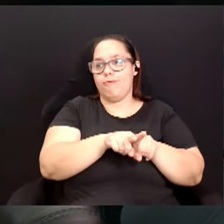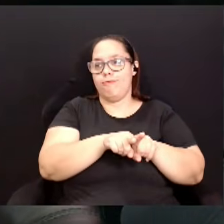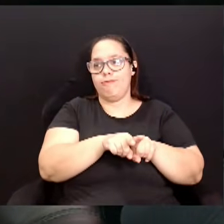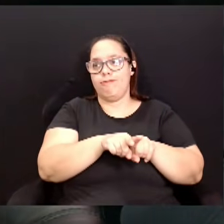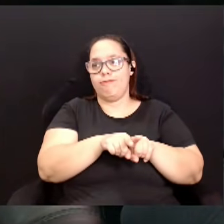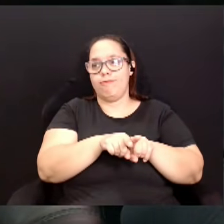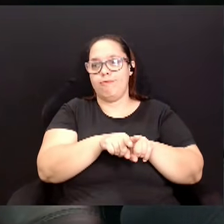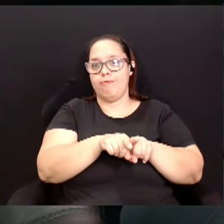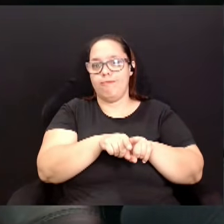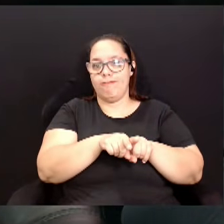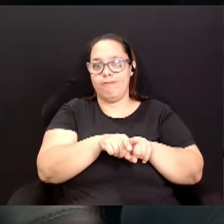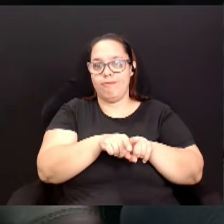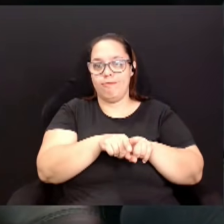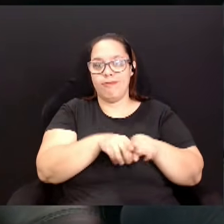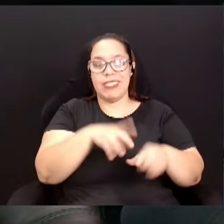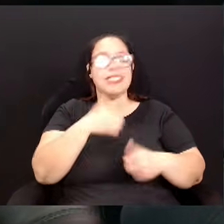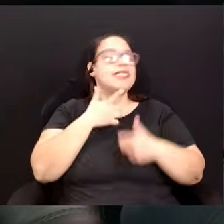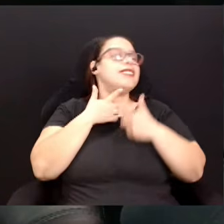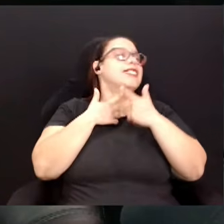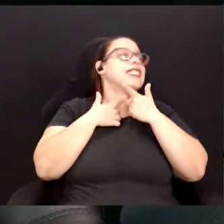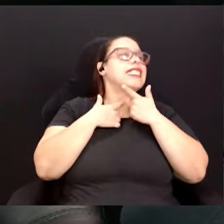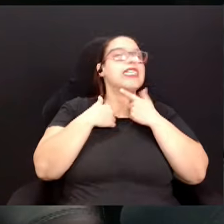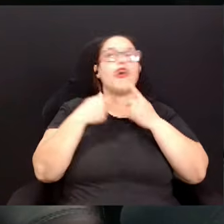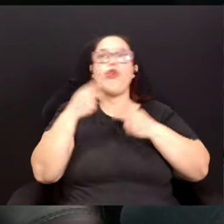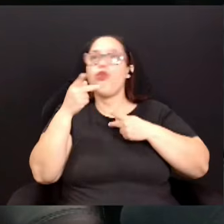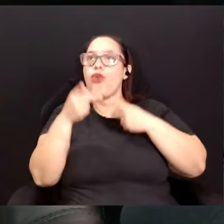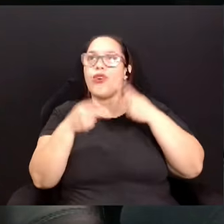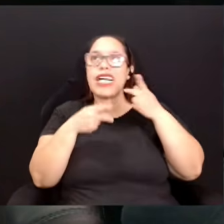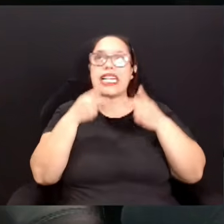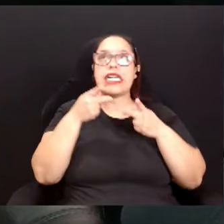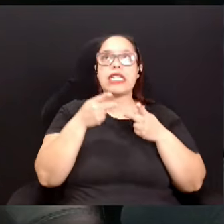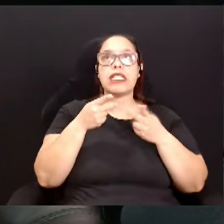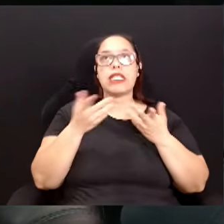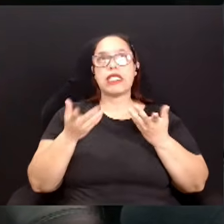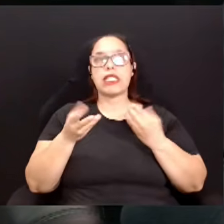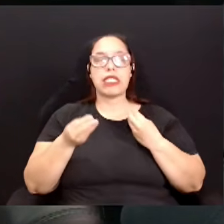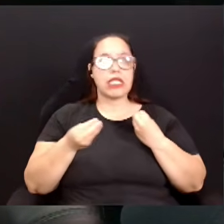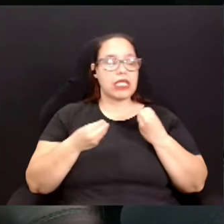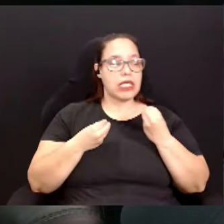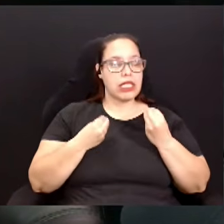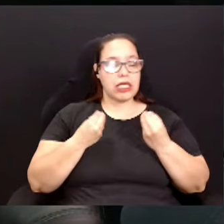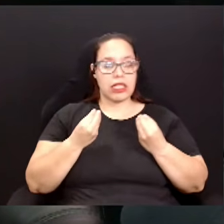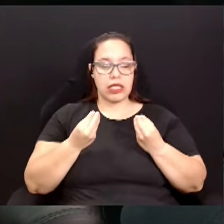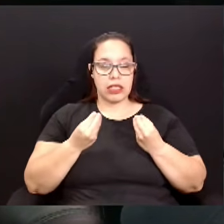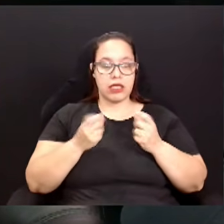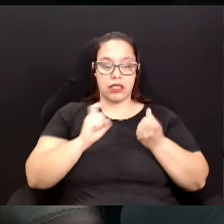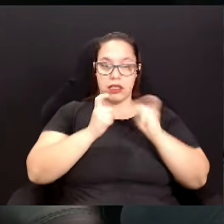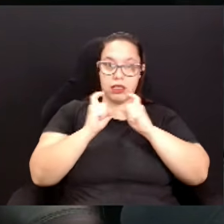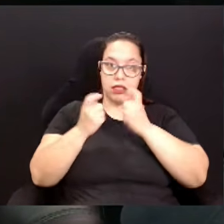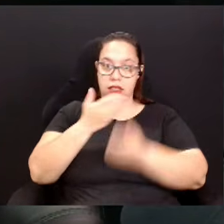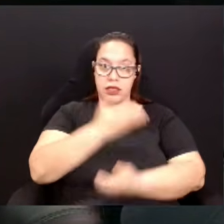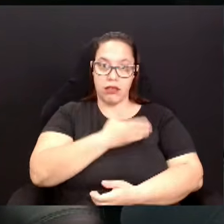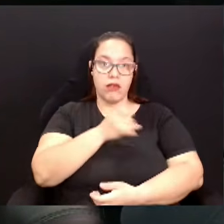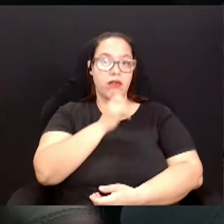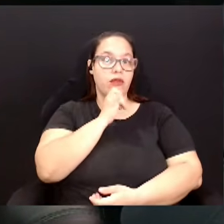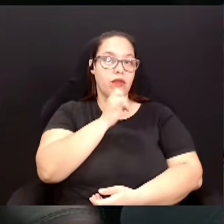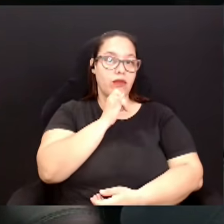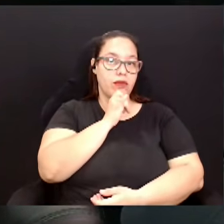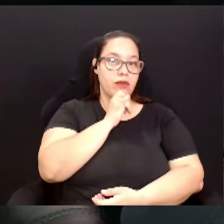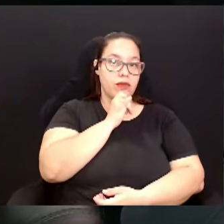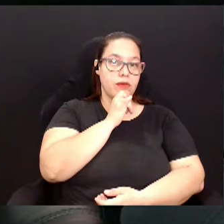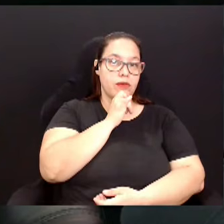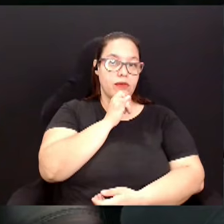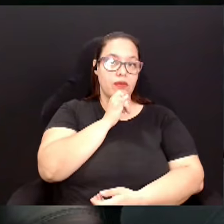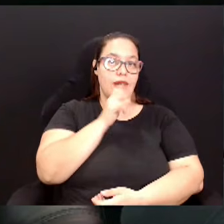essa vontade de falar, e aí, né, acontece lá nas reuniões entre amigas, por exemplo, aquela que,